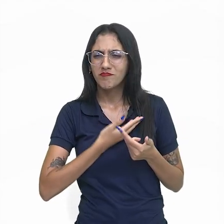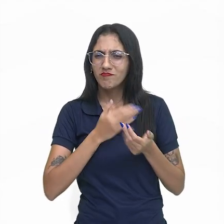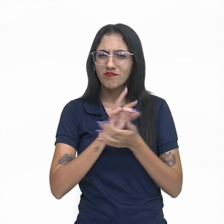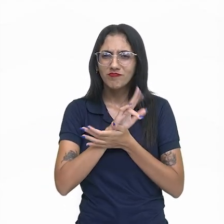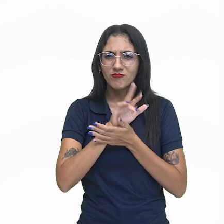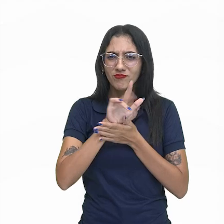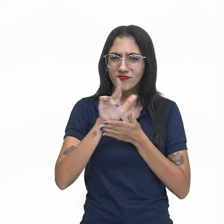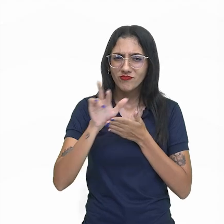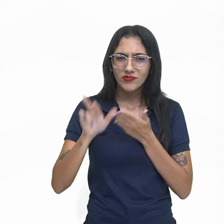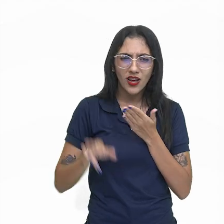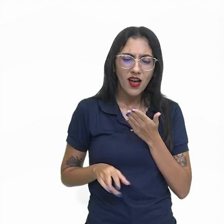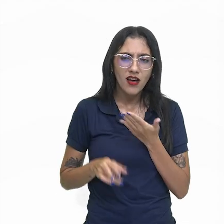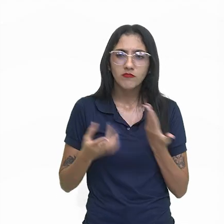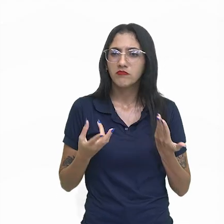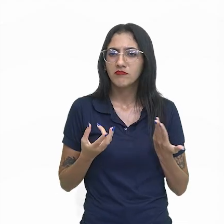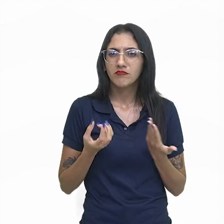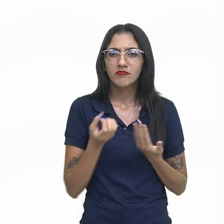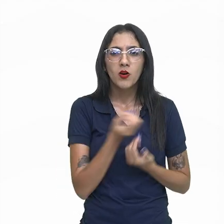7.543, ou